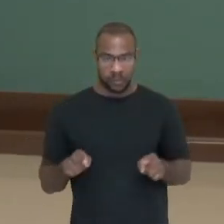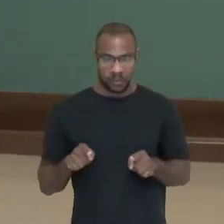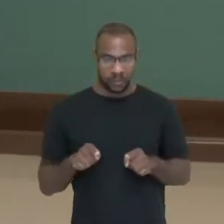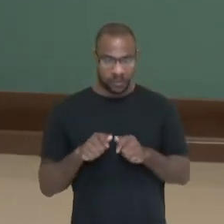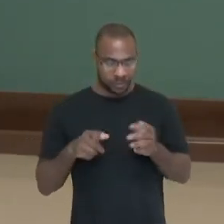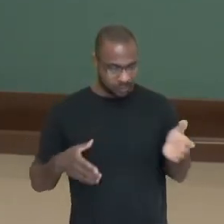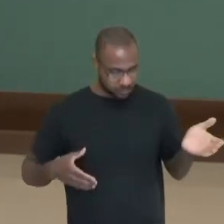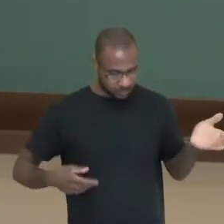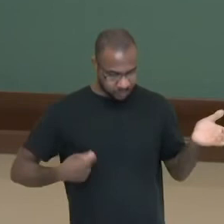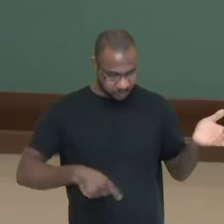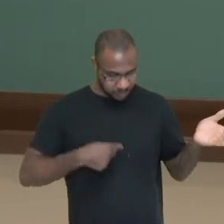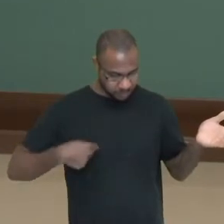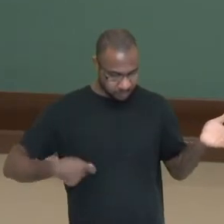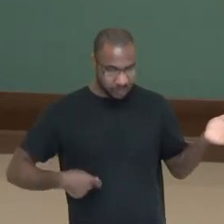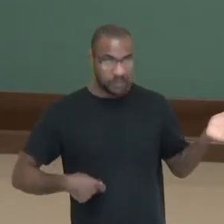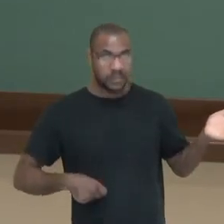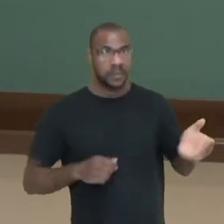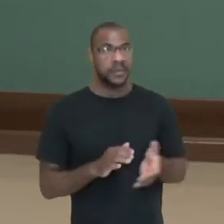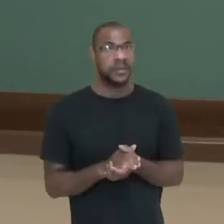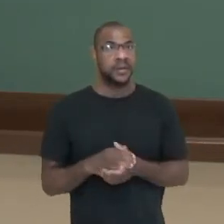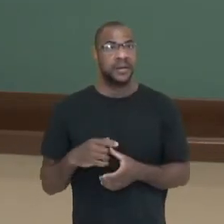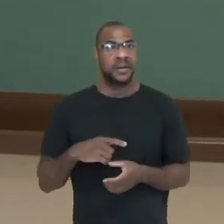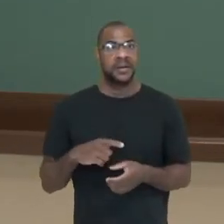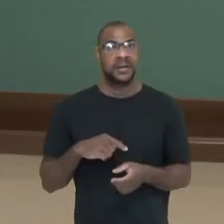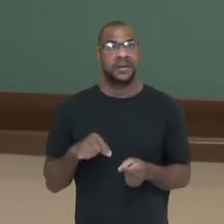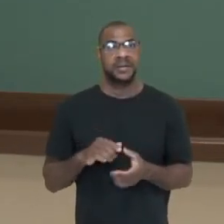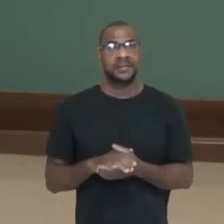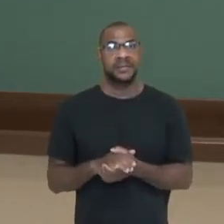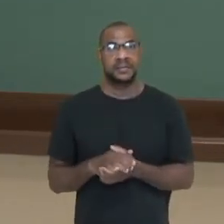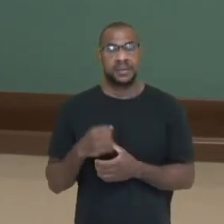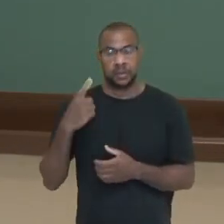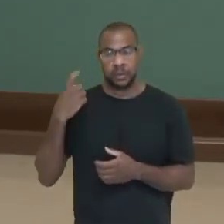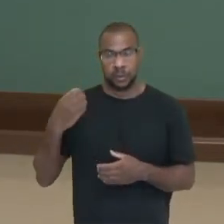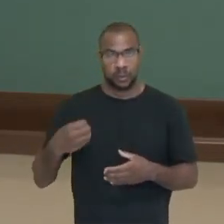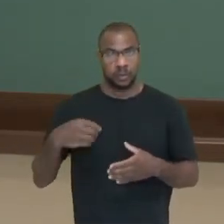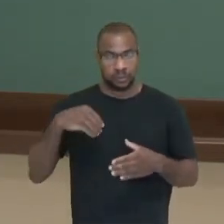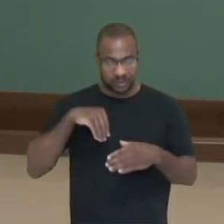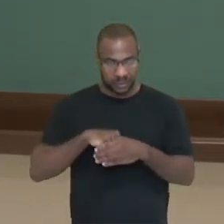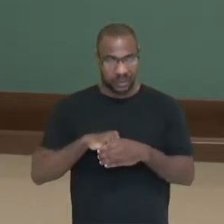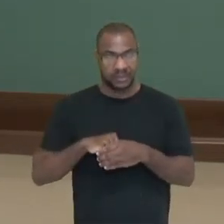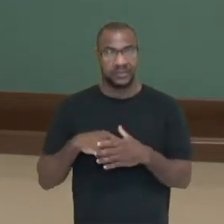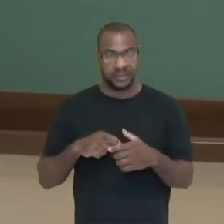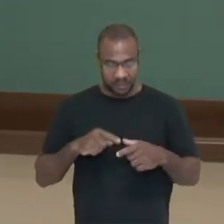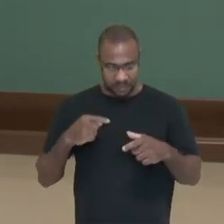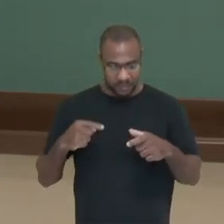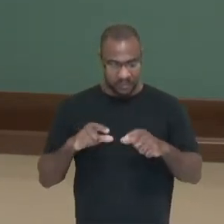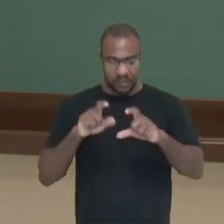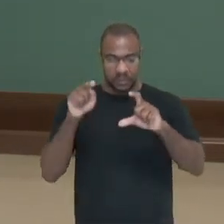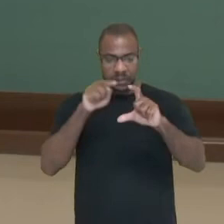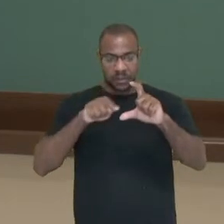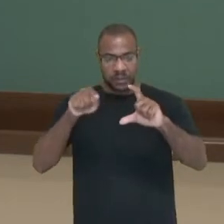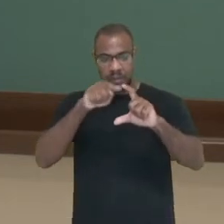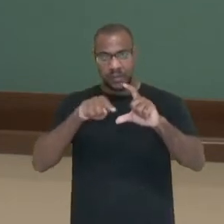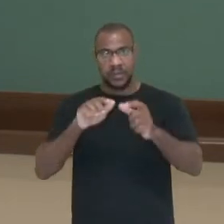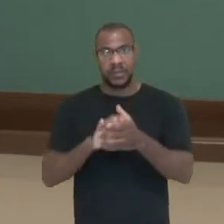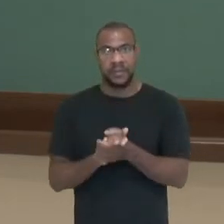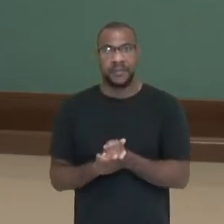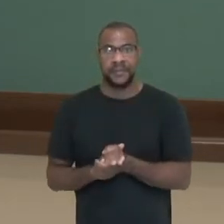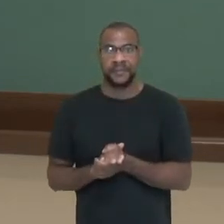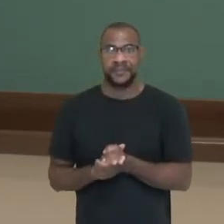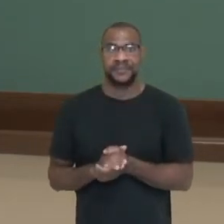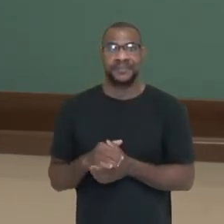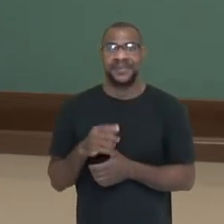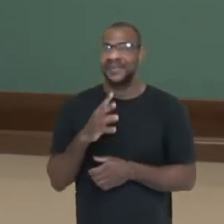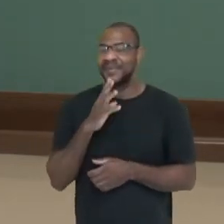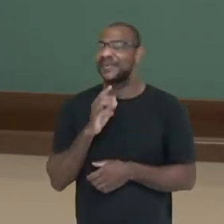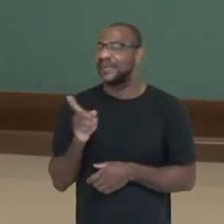Lembre-se, ele não vai ter eco ali dentro, né? Ele vai reverberar o som. Esse é um equipamento muito comum, é o famoso violão. Quem